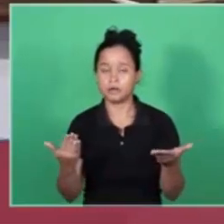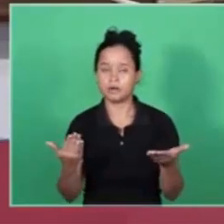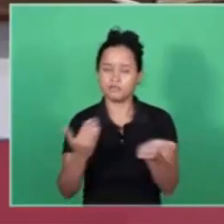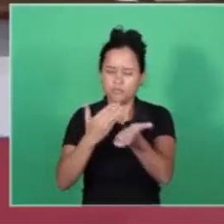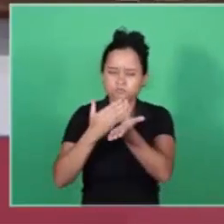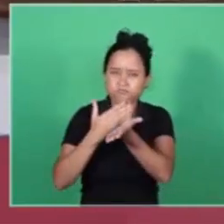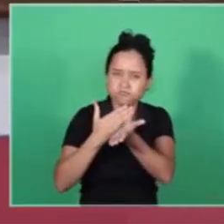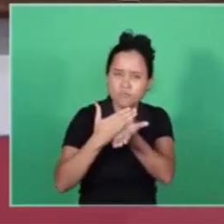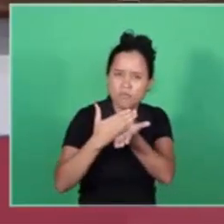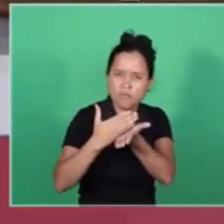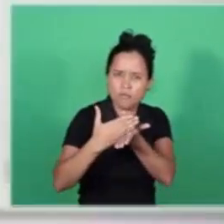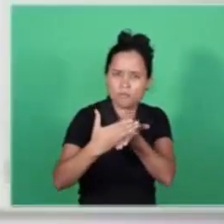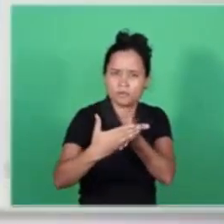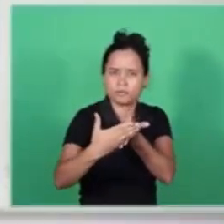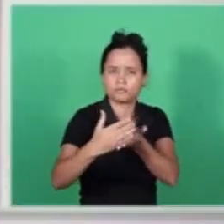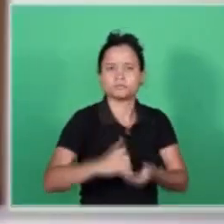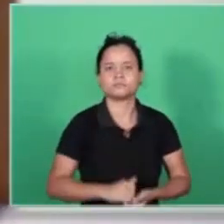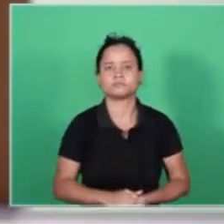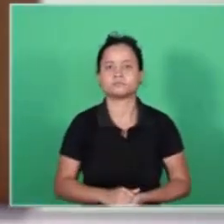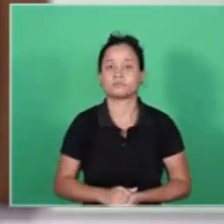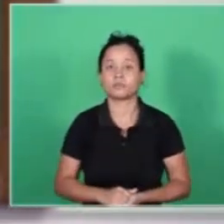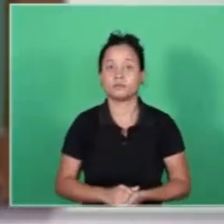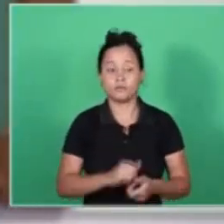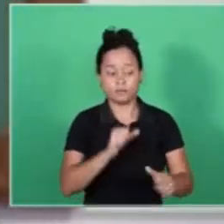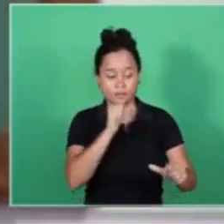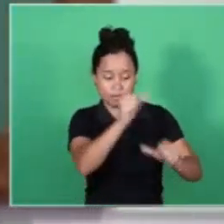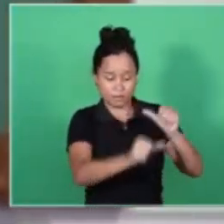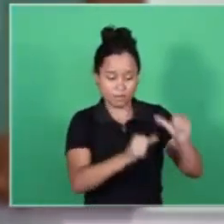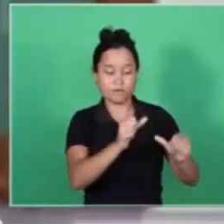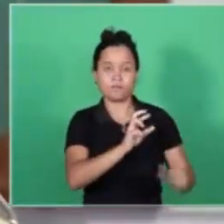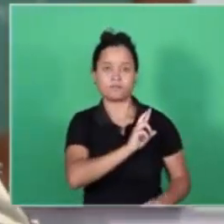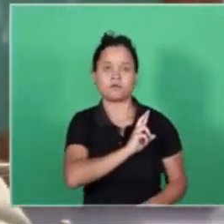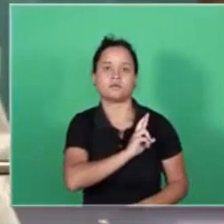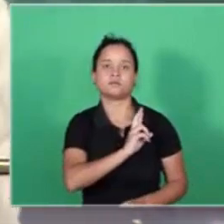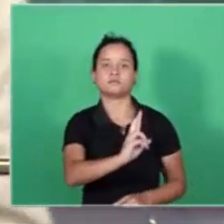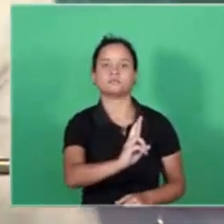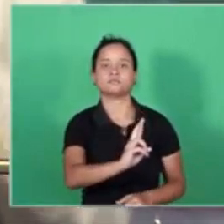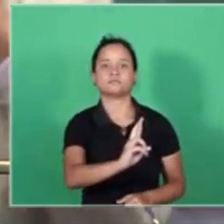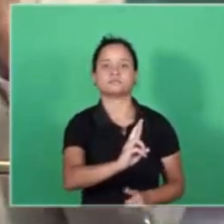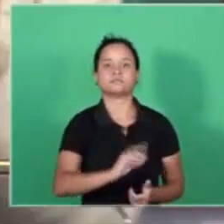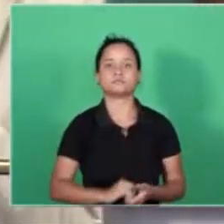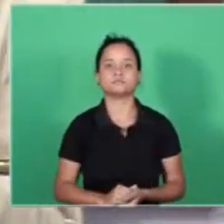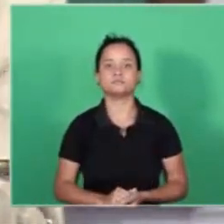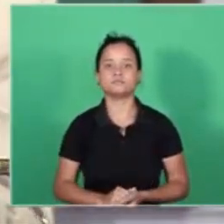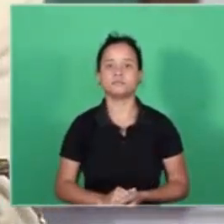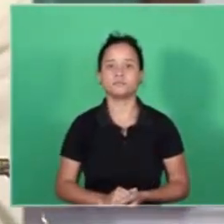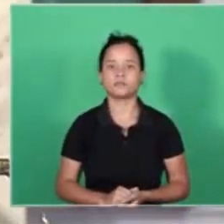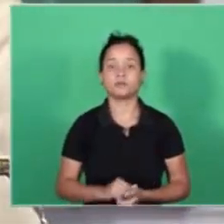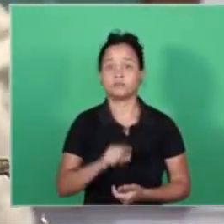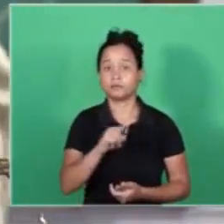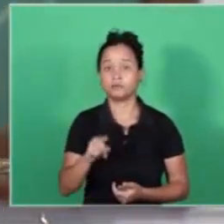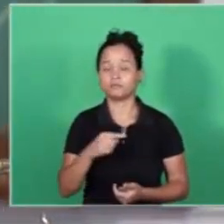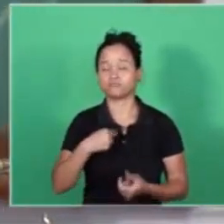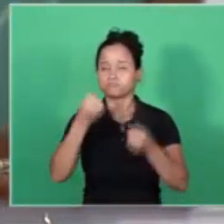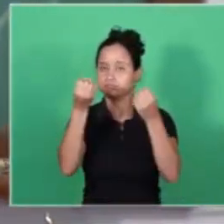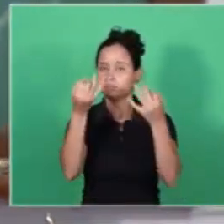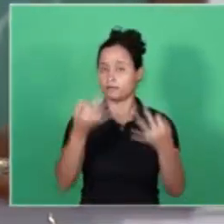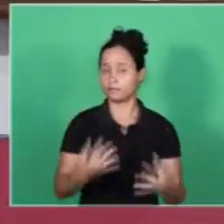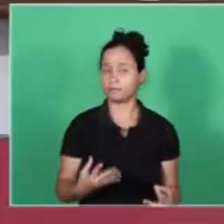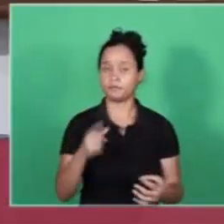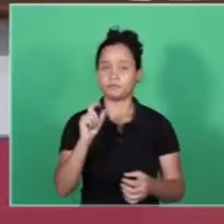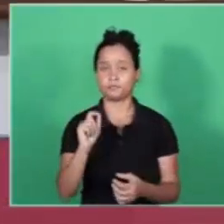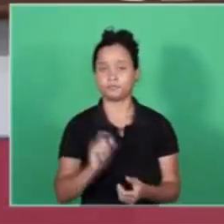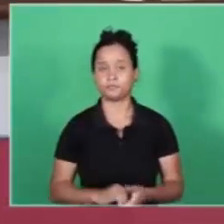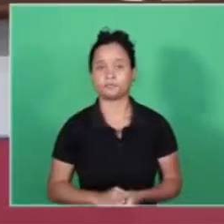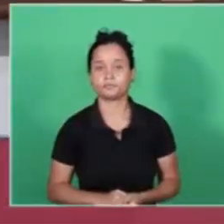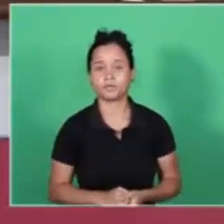depois da reforma religiosa. Então, o que é que eu estou dizendo? Eu estou dizendo